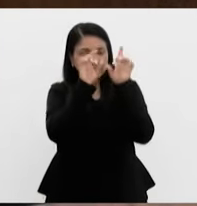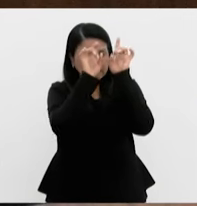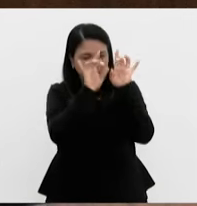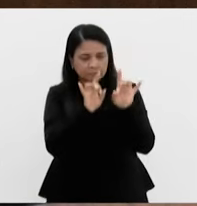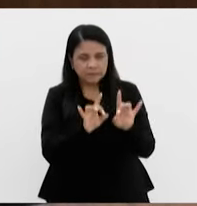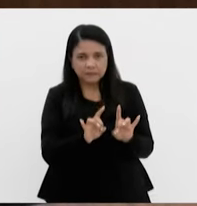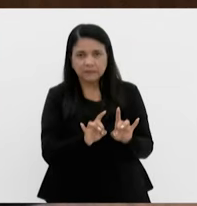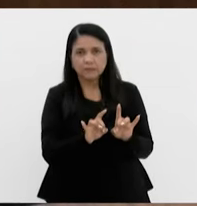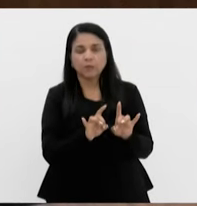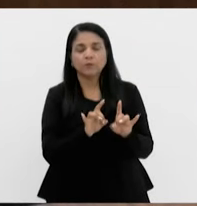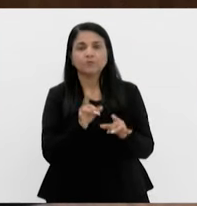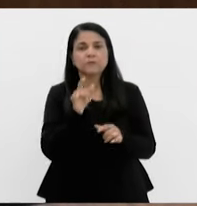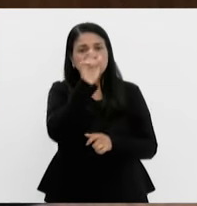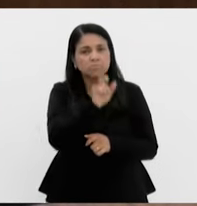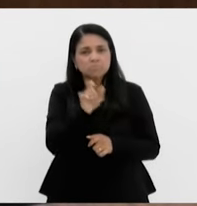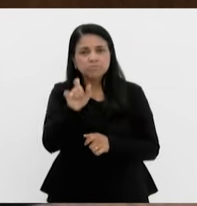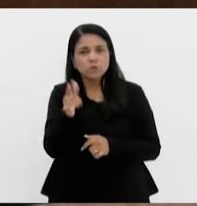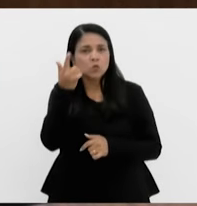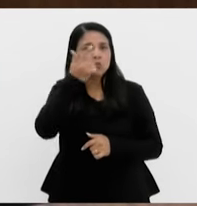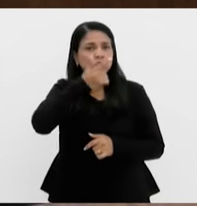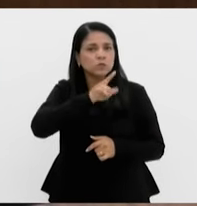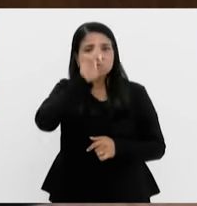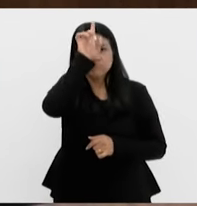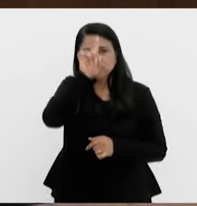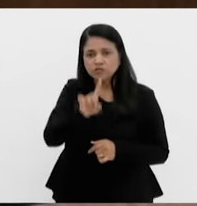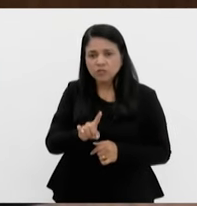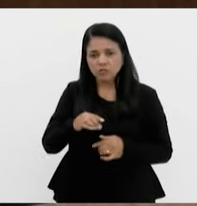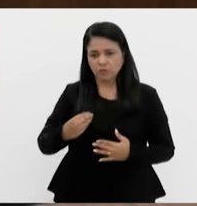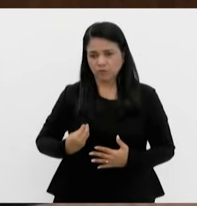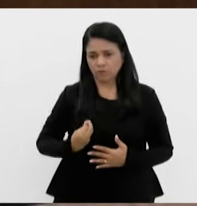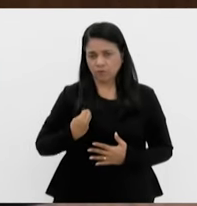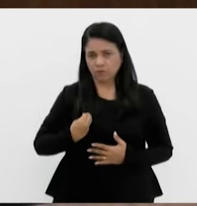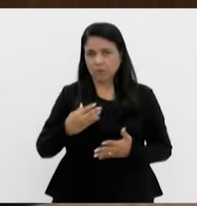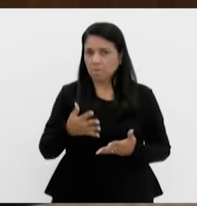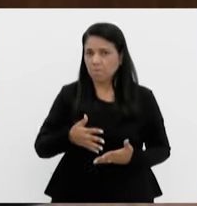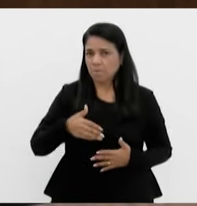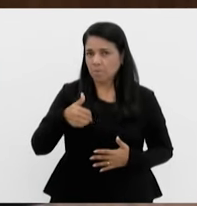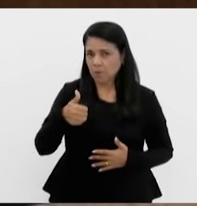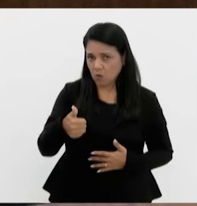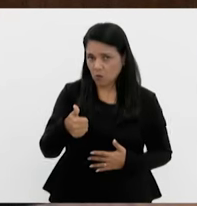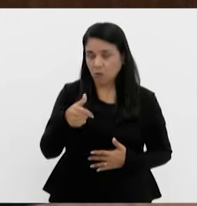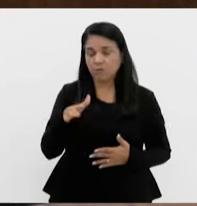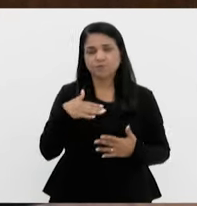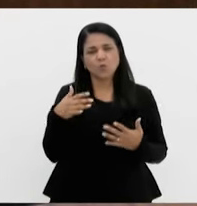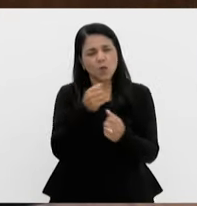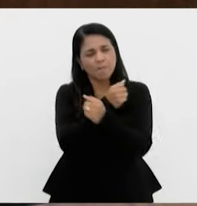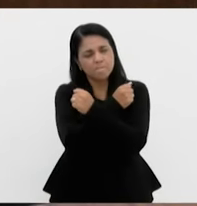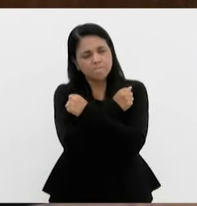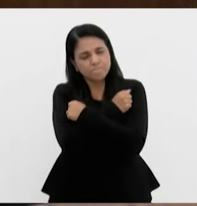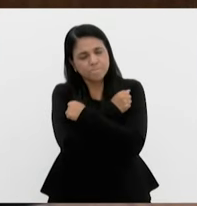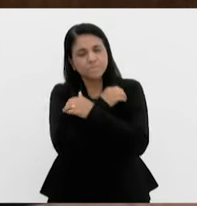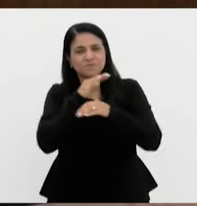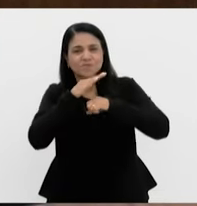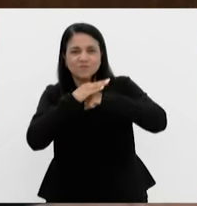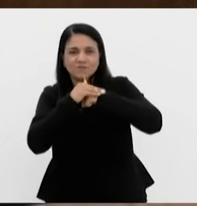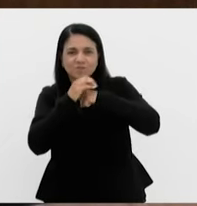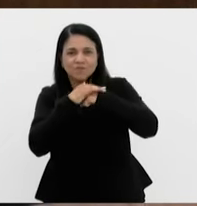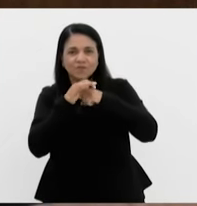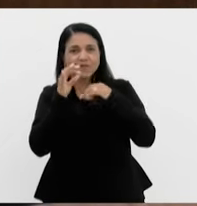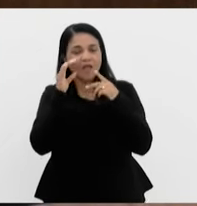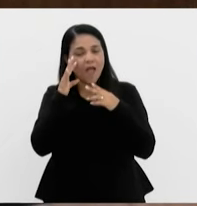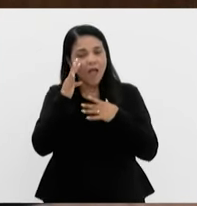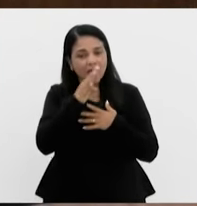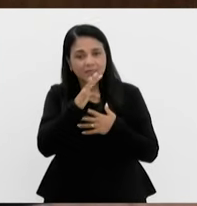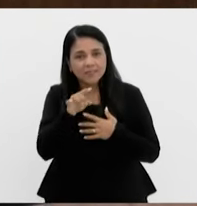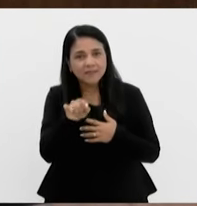pessoas consigam ter uma melhor dignidade de vida então aqui trazer o carinho Um abraço e atenção às pessoas